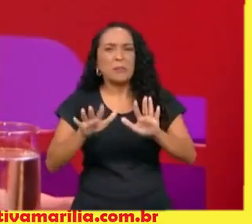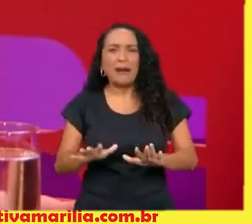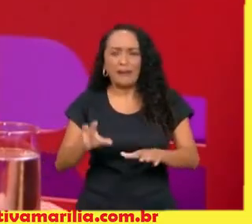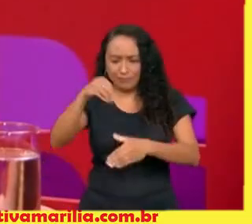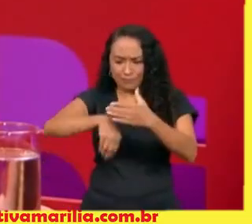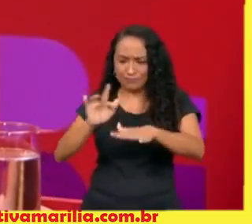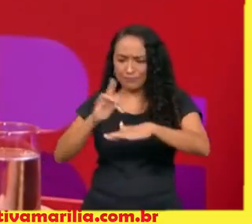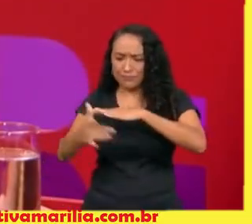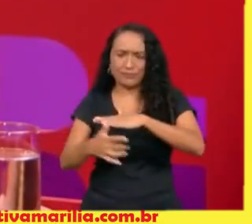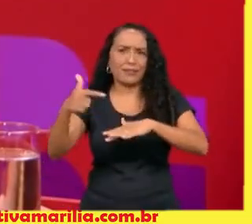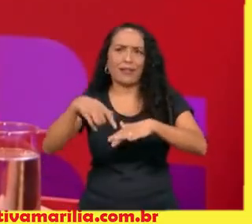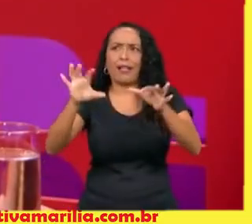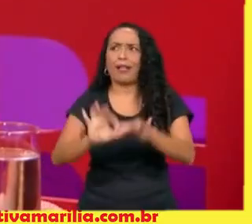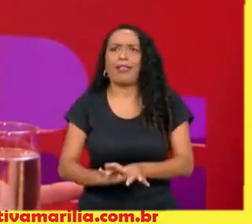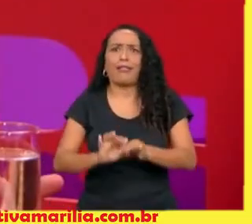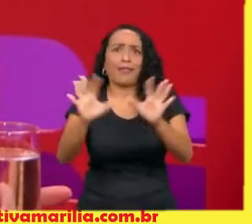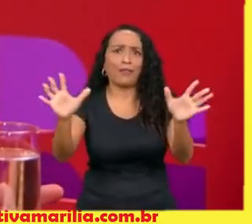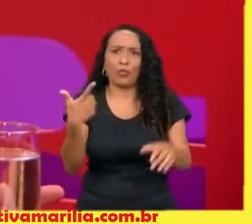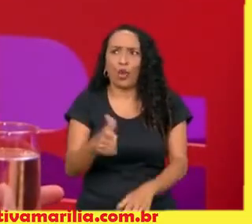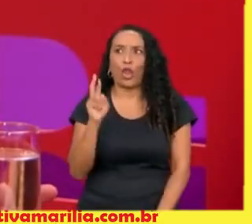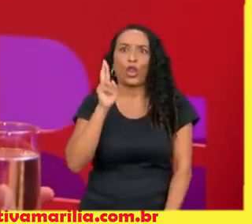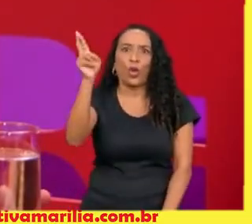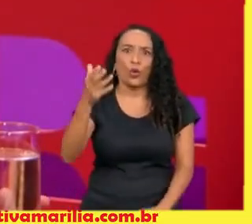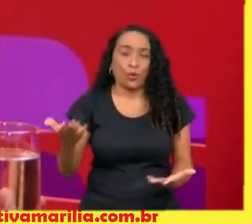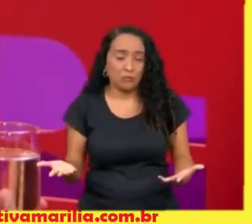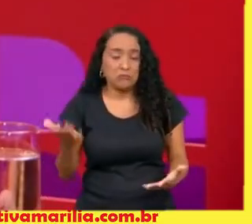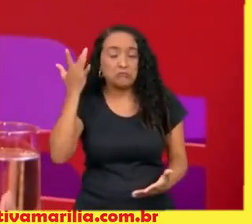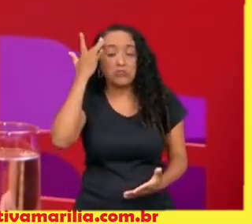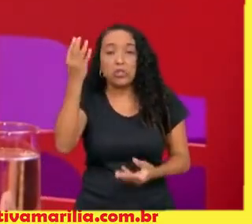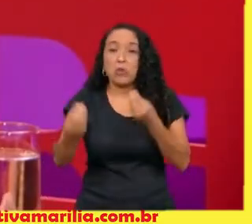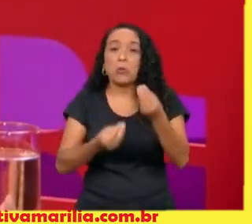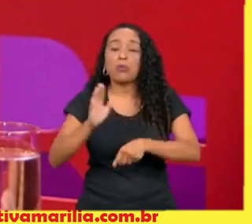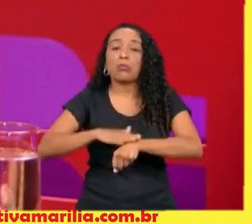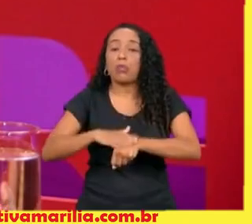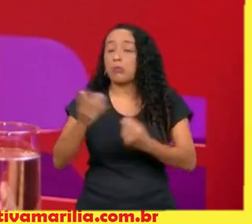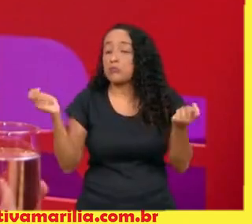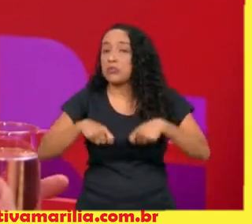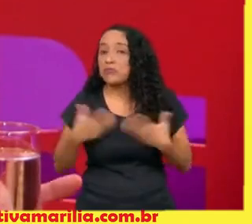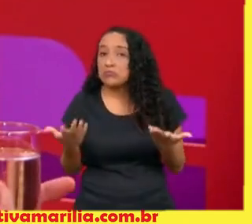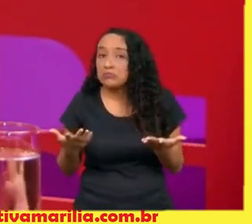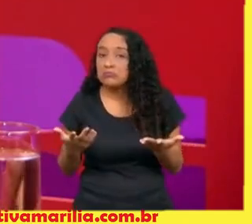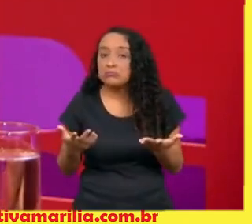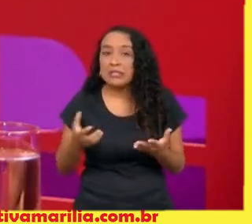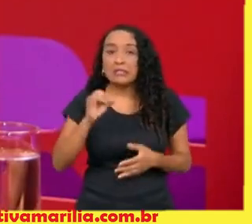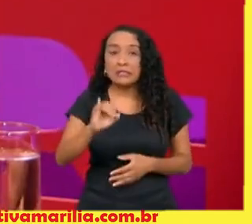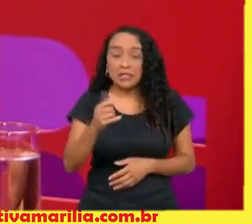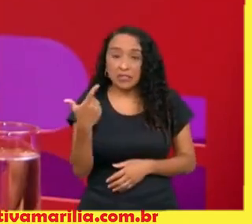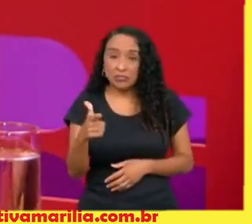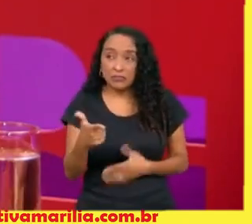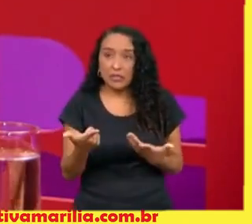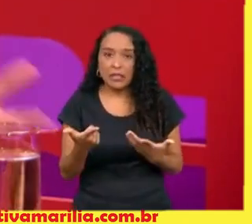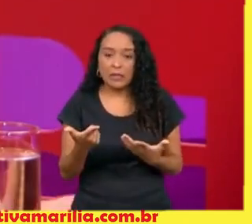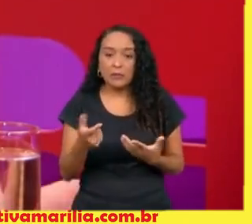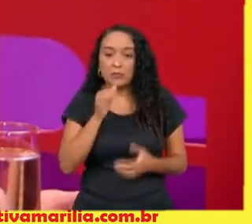sociais são terra de ninguém. Eu não sei quanto tempo isso pode durar assim. Porque se não tiver uma... Eu